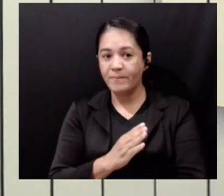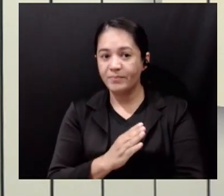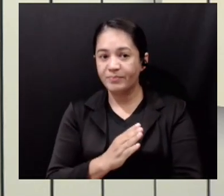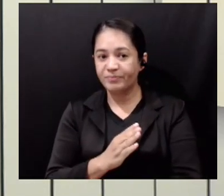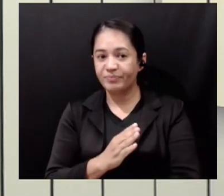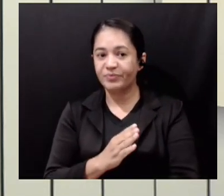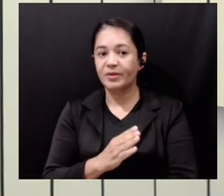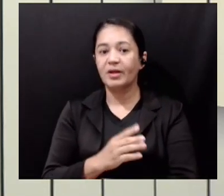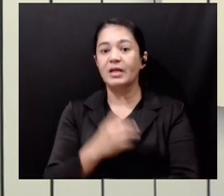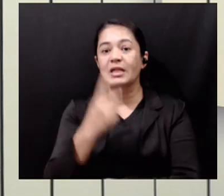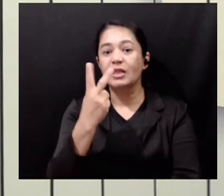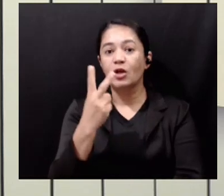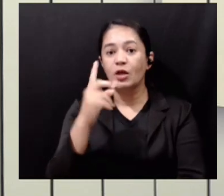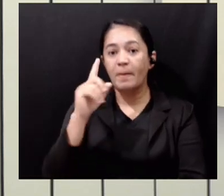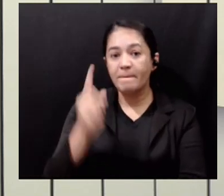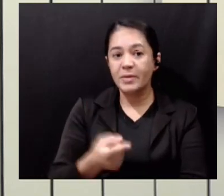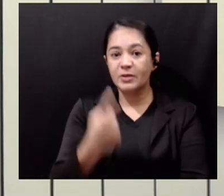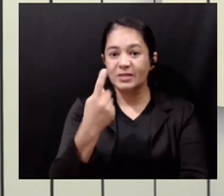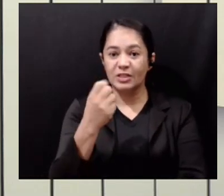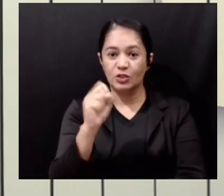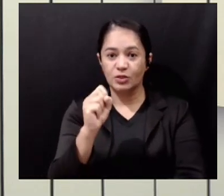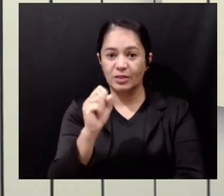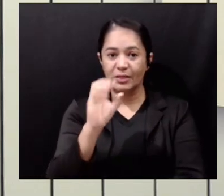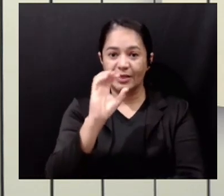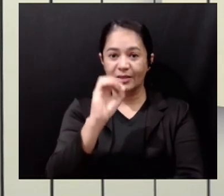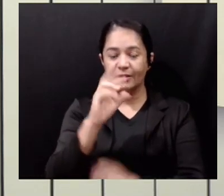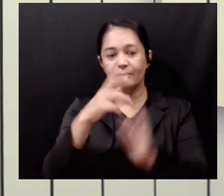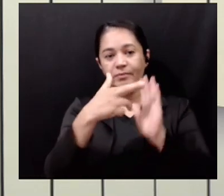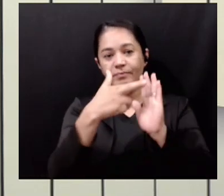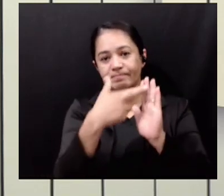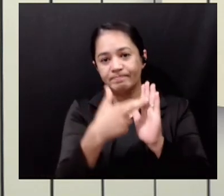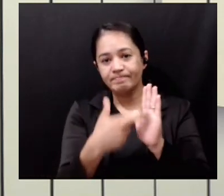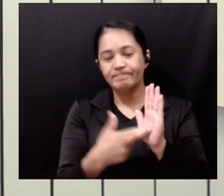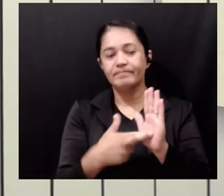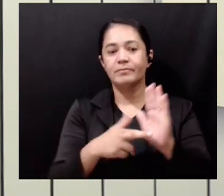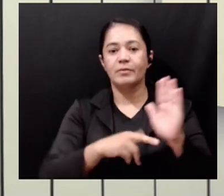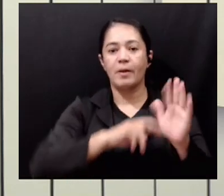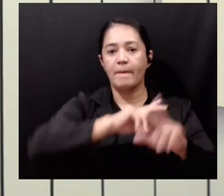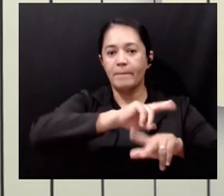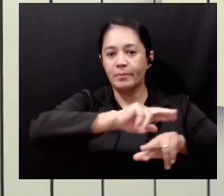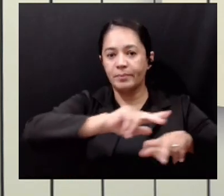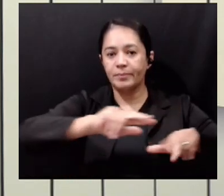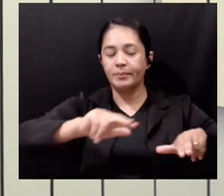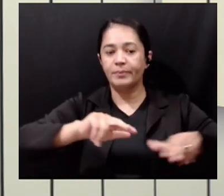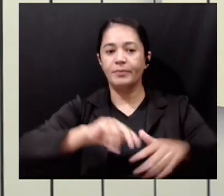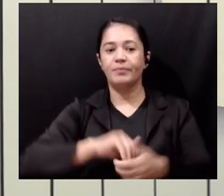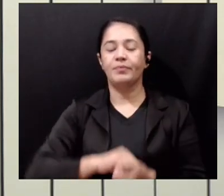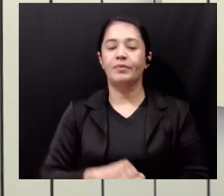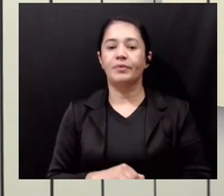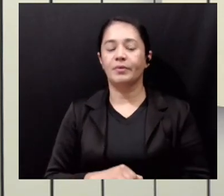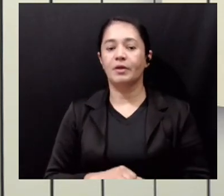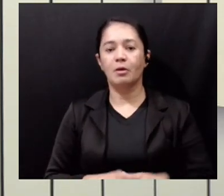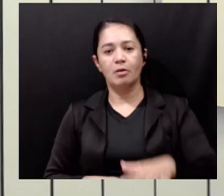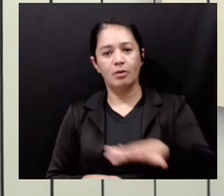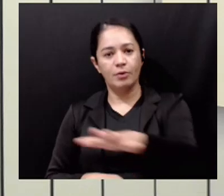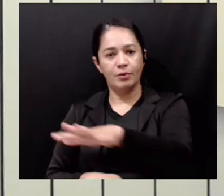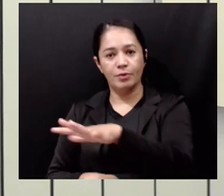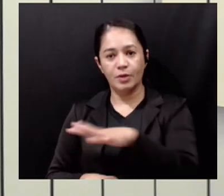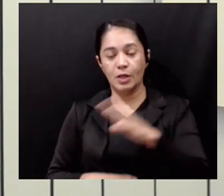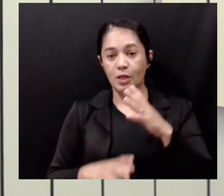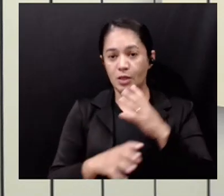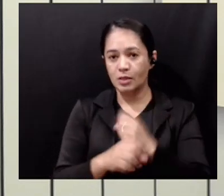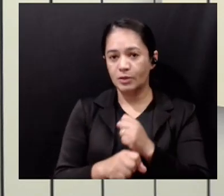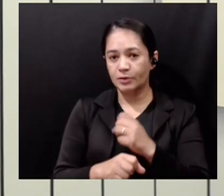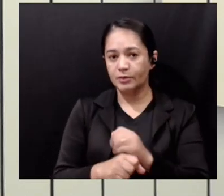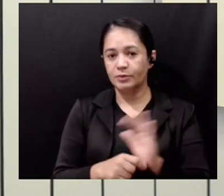2.180 itens regulamentados em diferentes formatos. E o mercado, como um todo, apresentou um